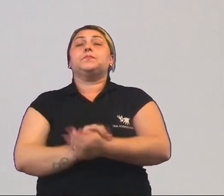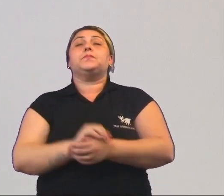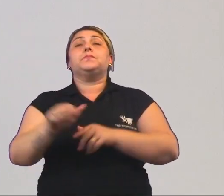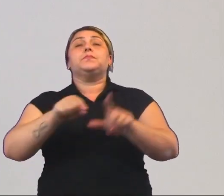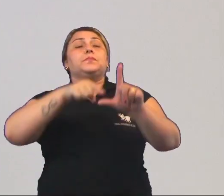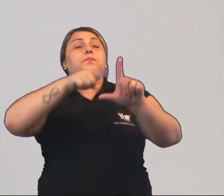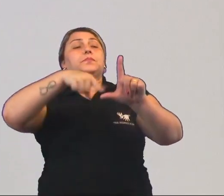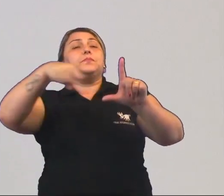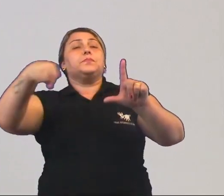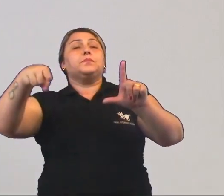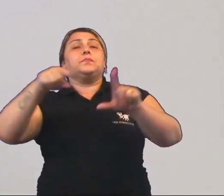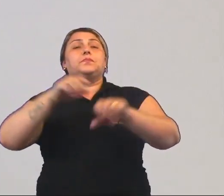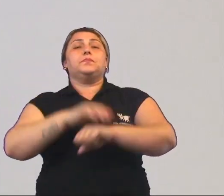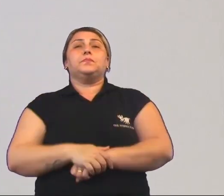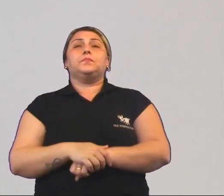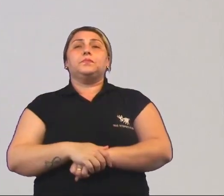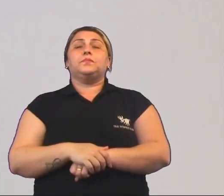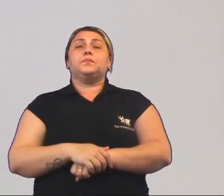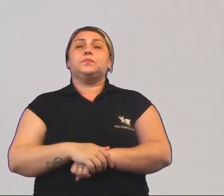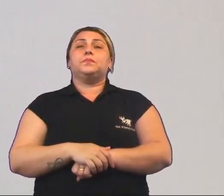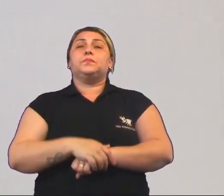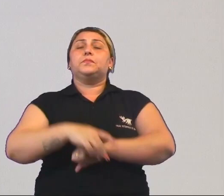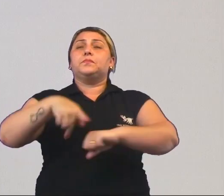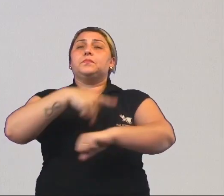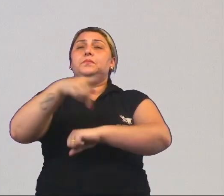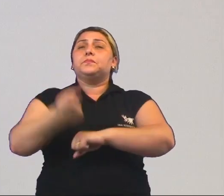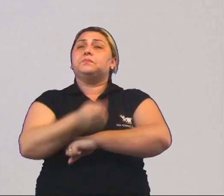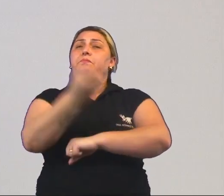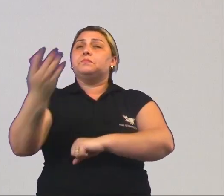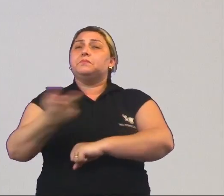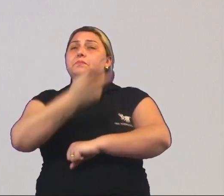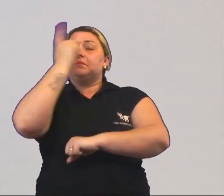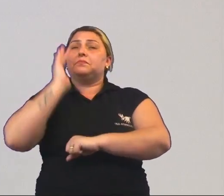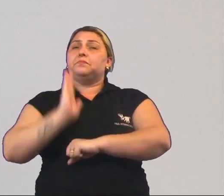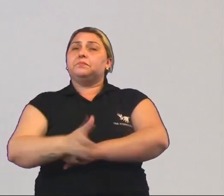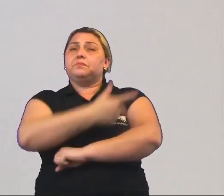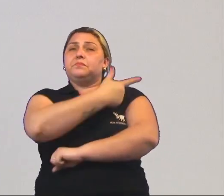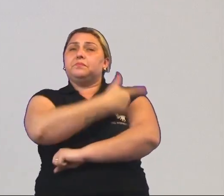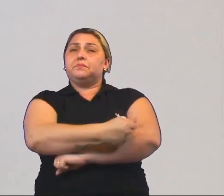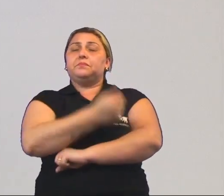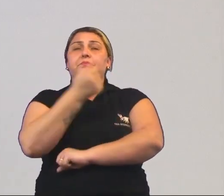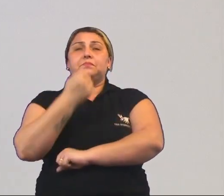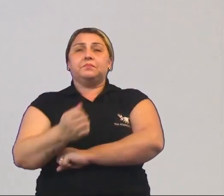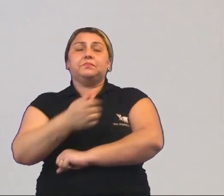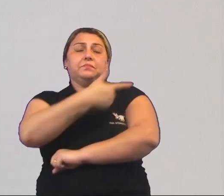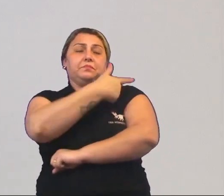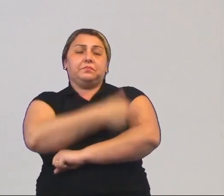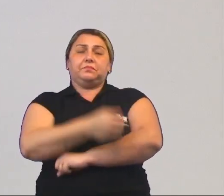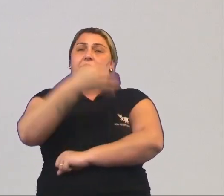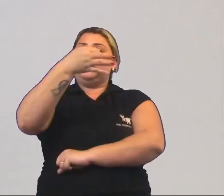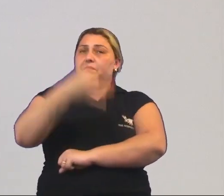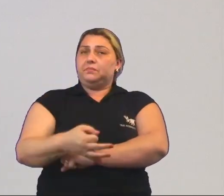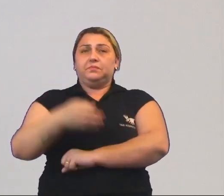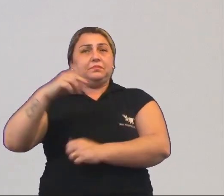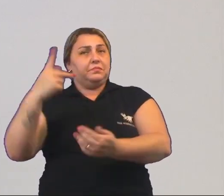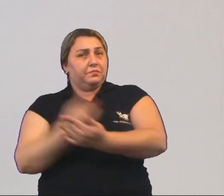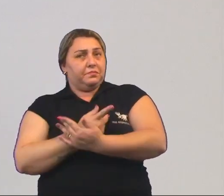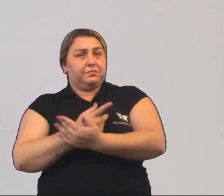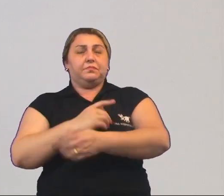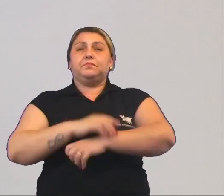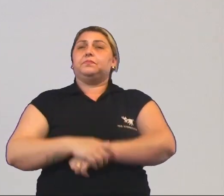trabalhou gráfico, país tal, tantas pessoas foram vacinadas, se a vacina estava fazendo efeito ou